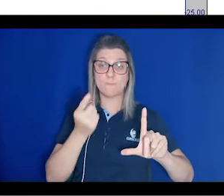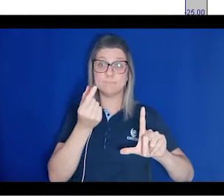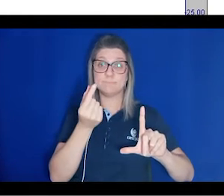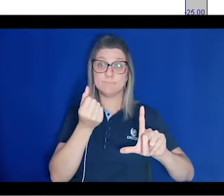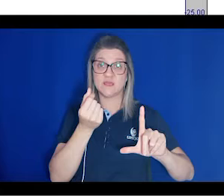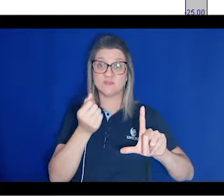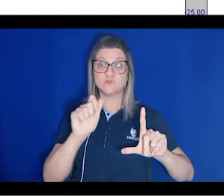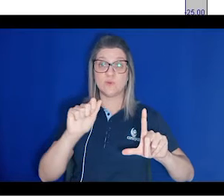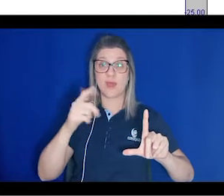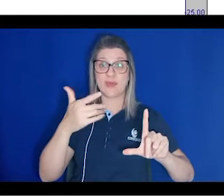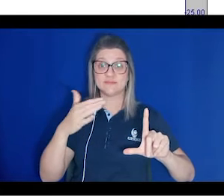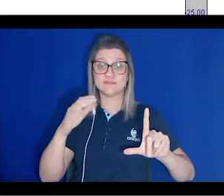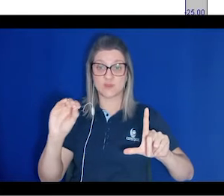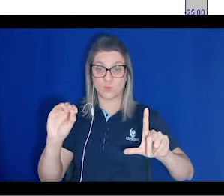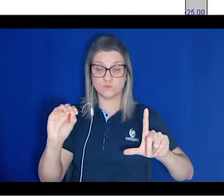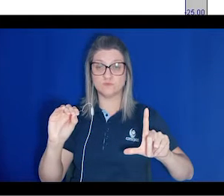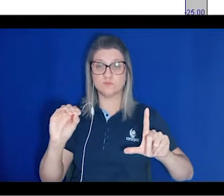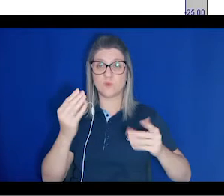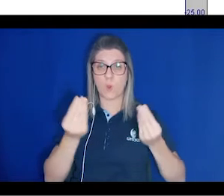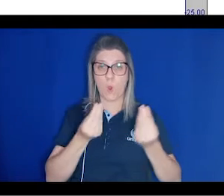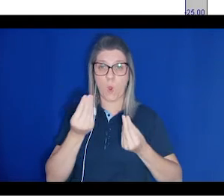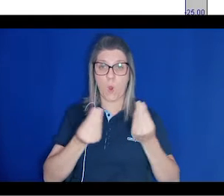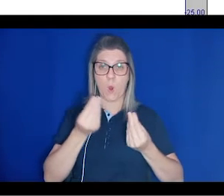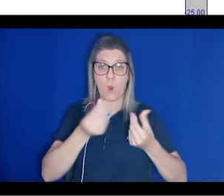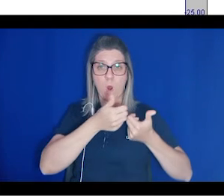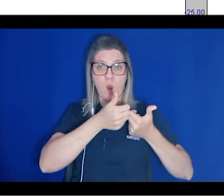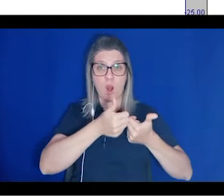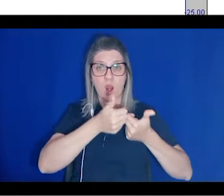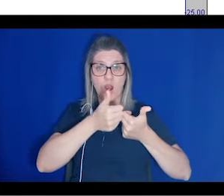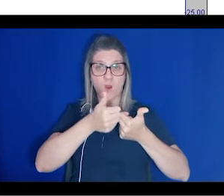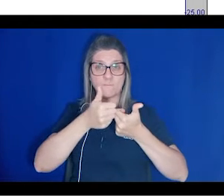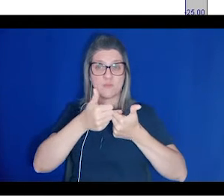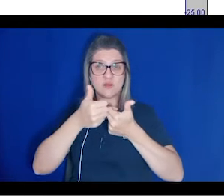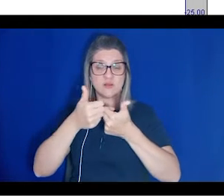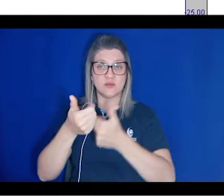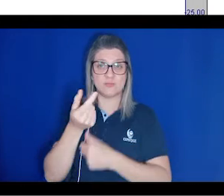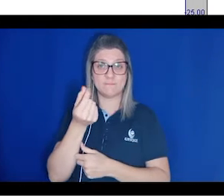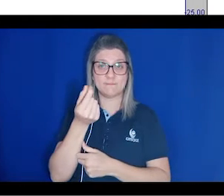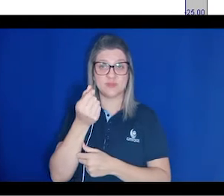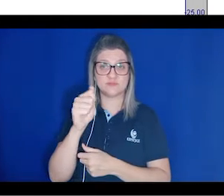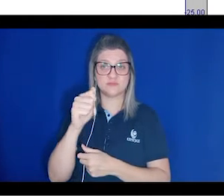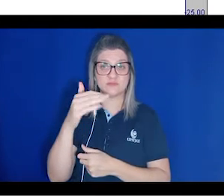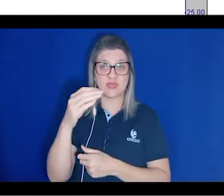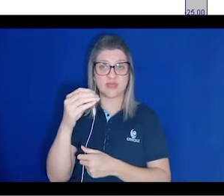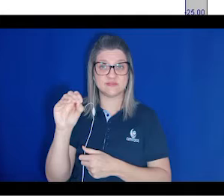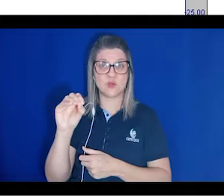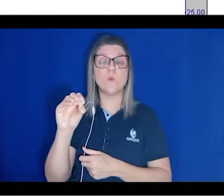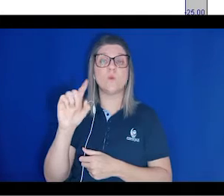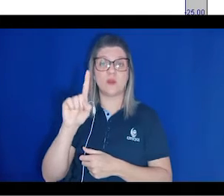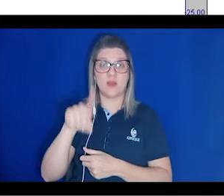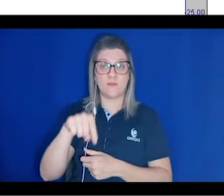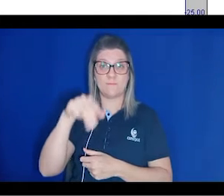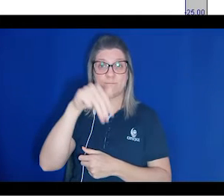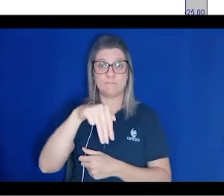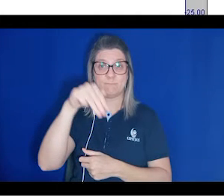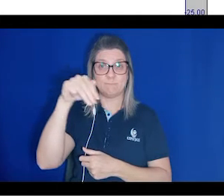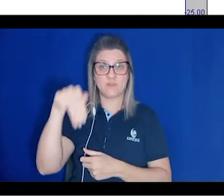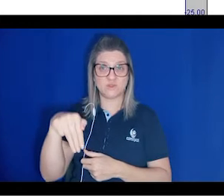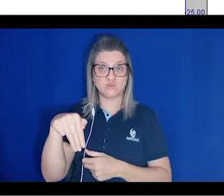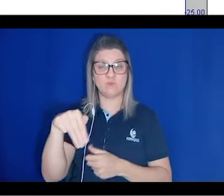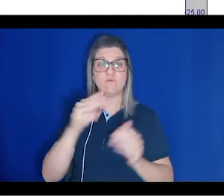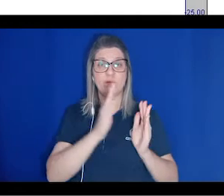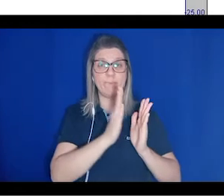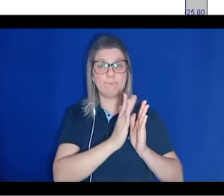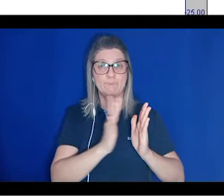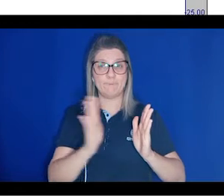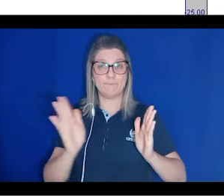das ações. Percebam como ela vai acompanhando os preços das ações. Então, é uma média móvel que ela vai se constituindo ao